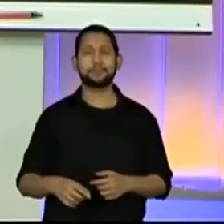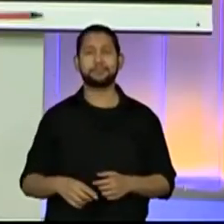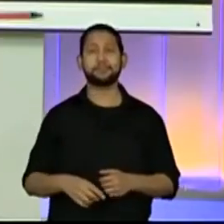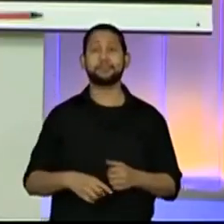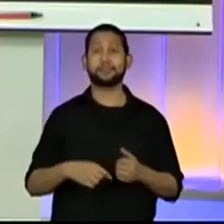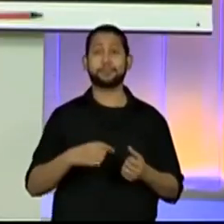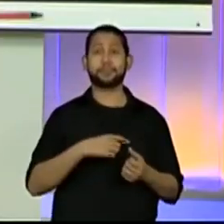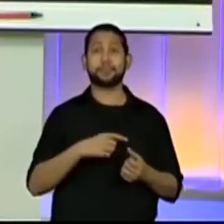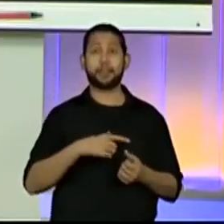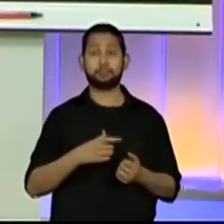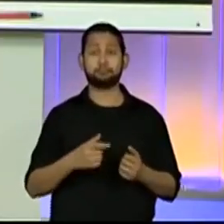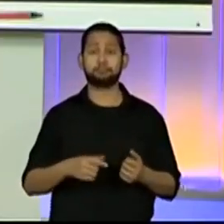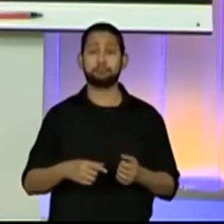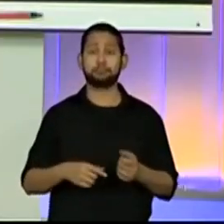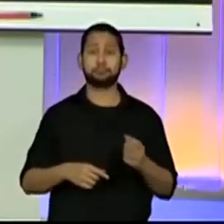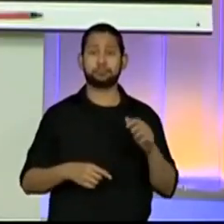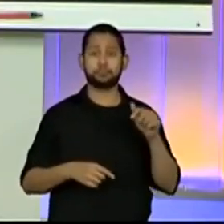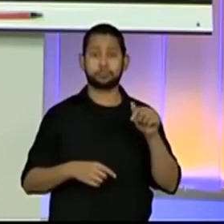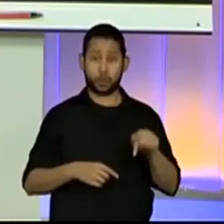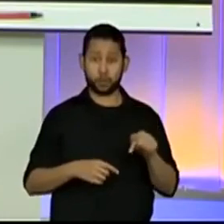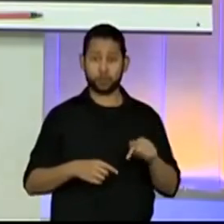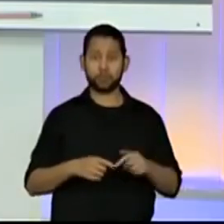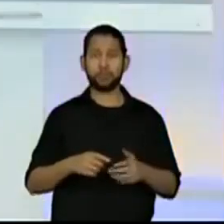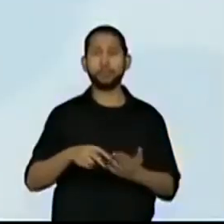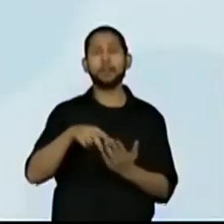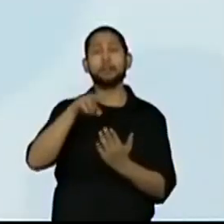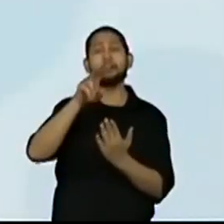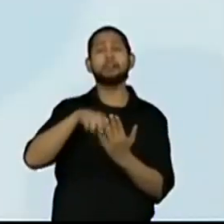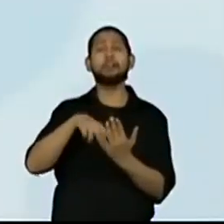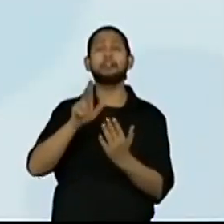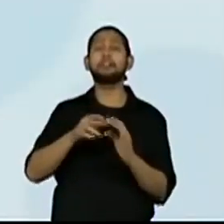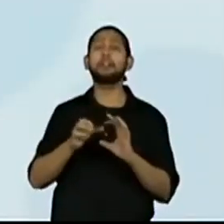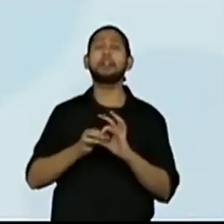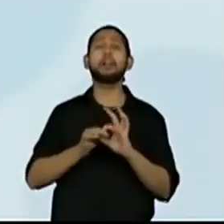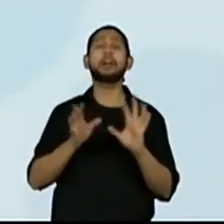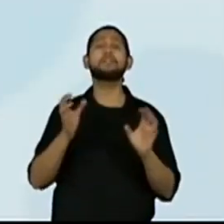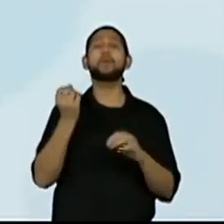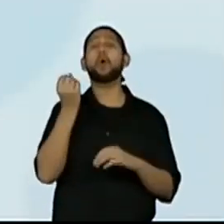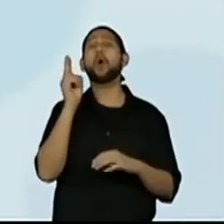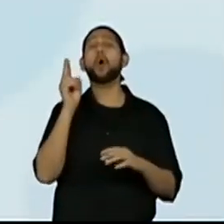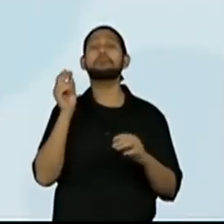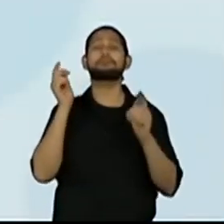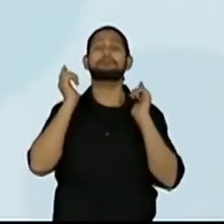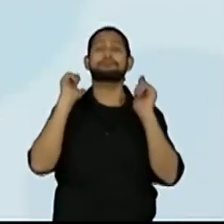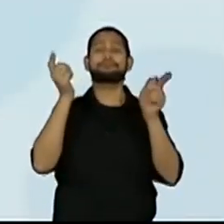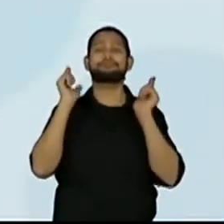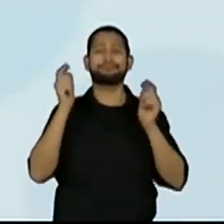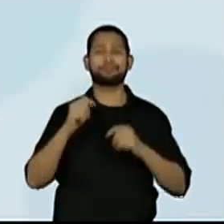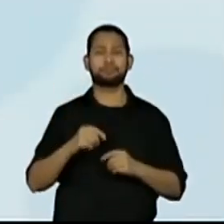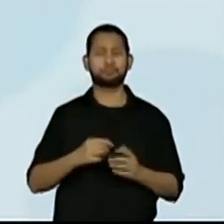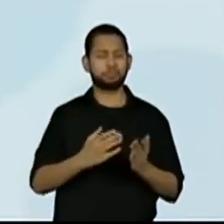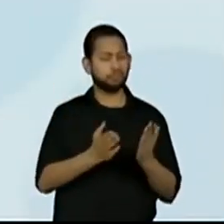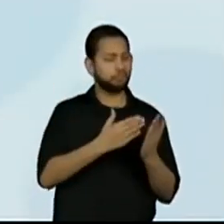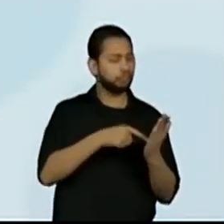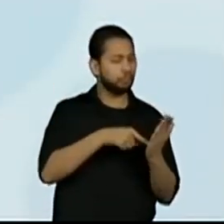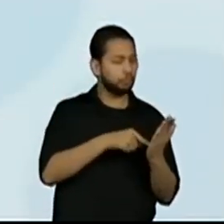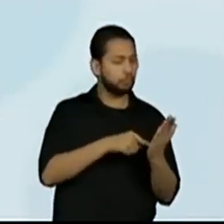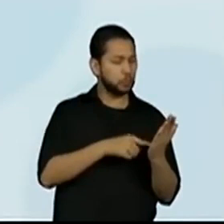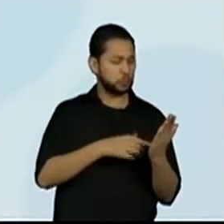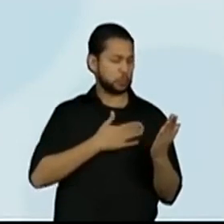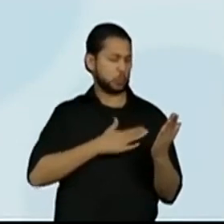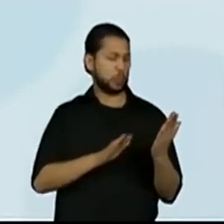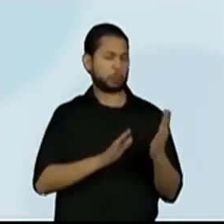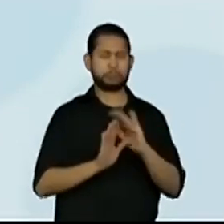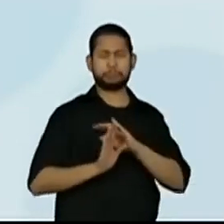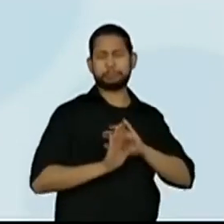A leitura livre ou recreativa. Essa é de livre escolha, leitura para entretenimento,